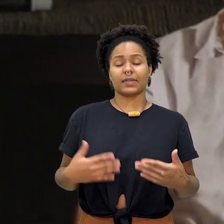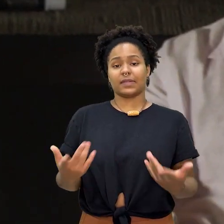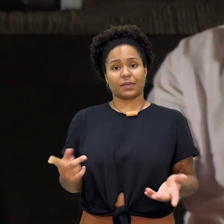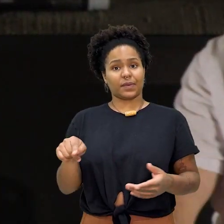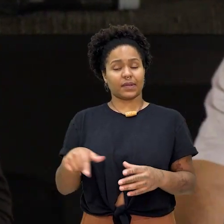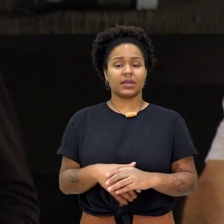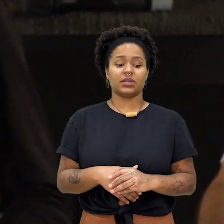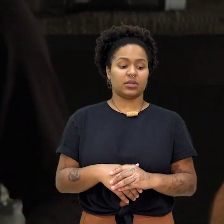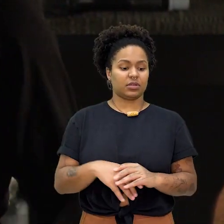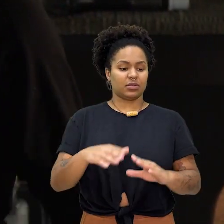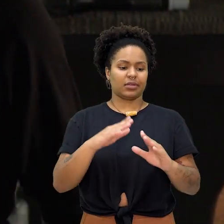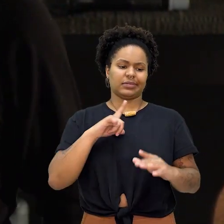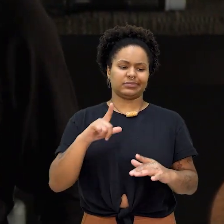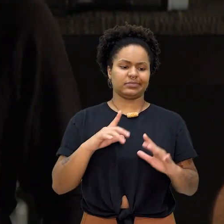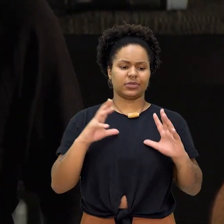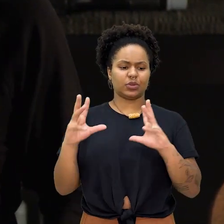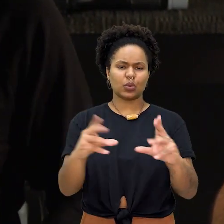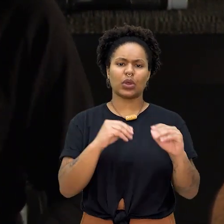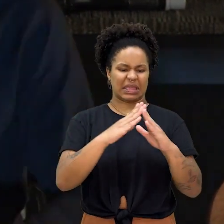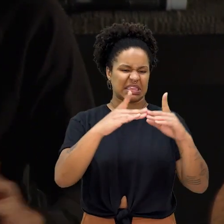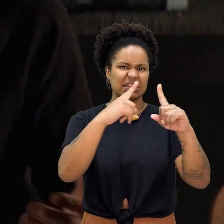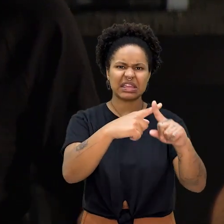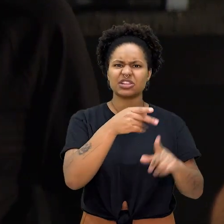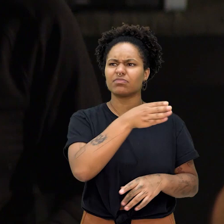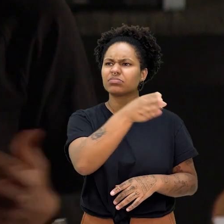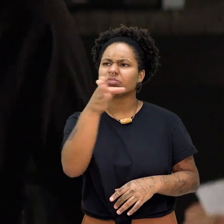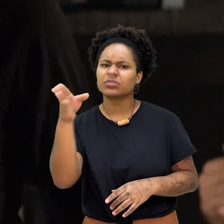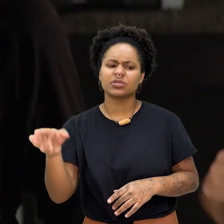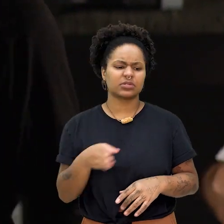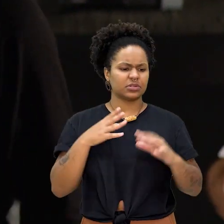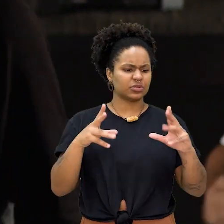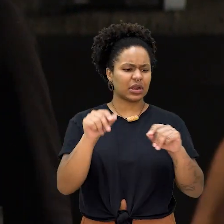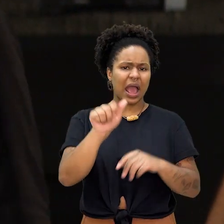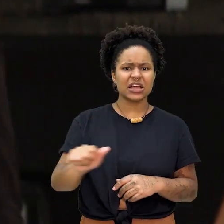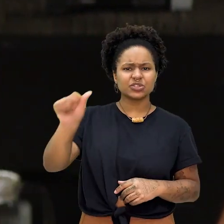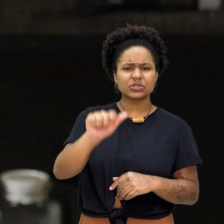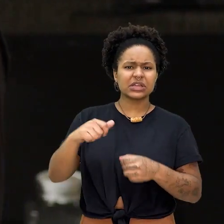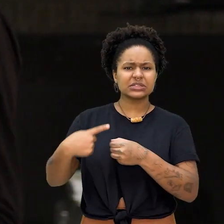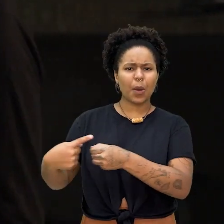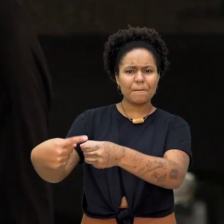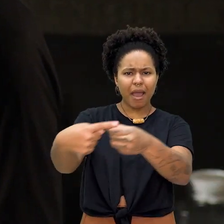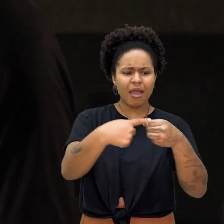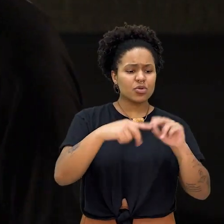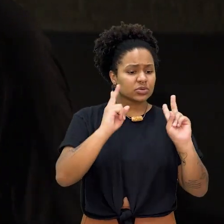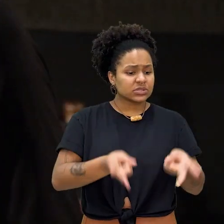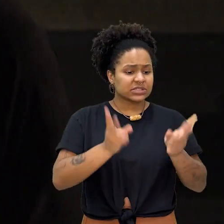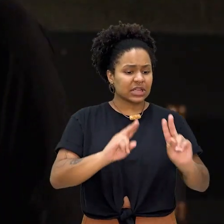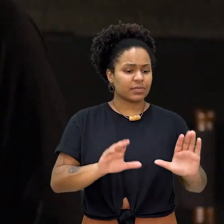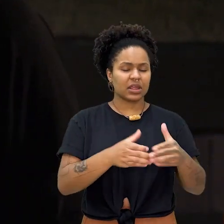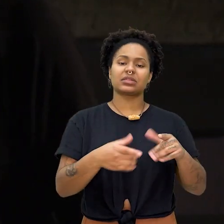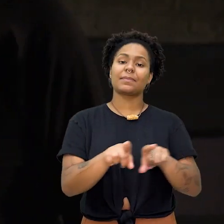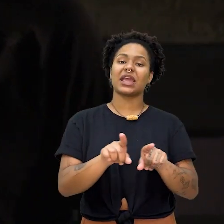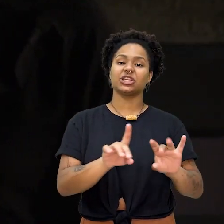Ali, nas igrejas de todas as denominações, nas associações de bairros, nos centros e